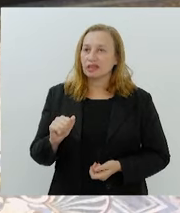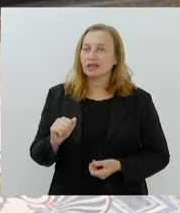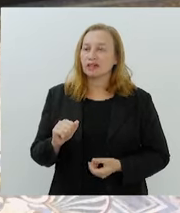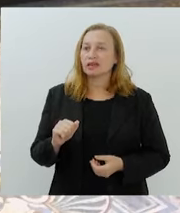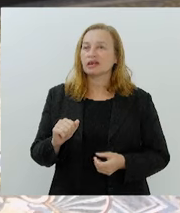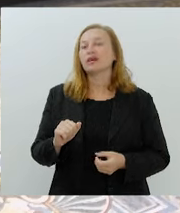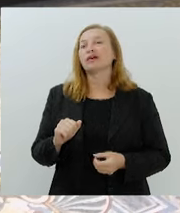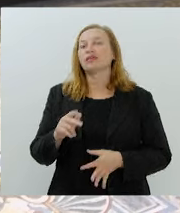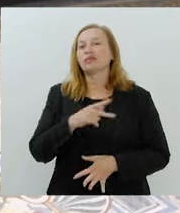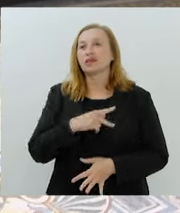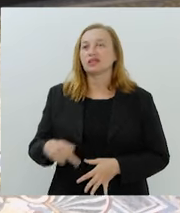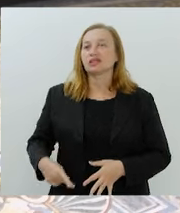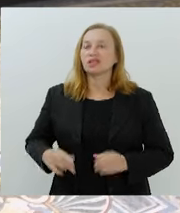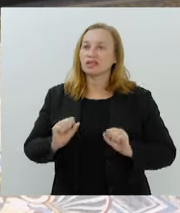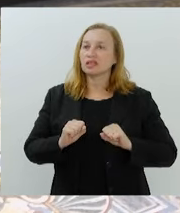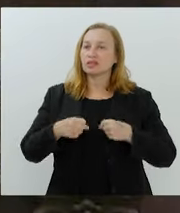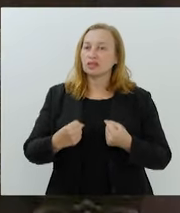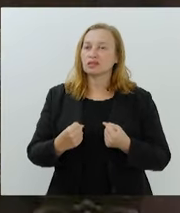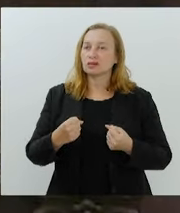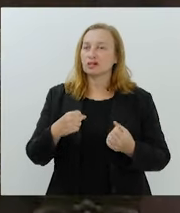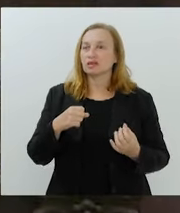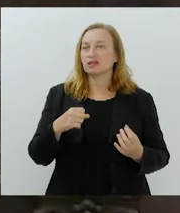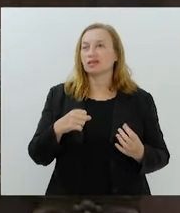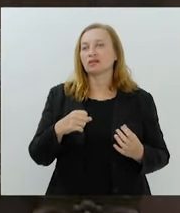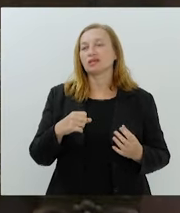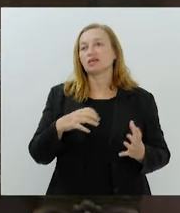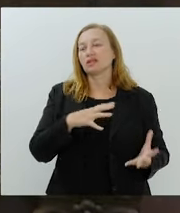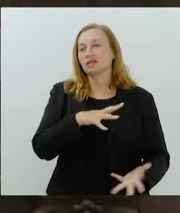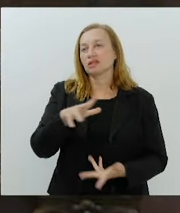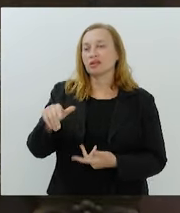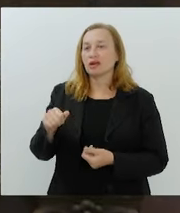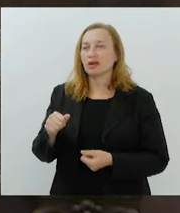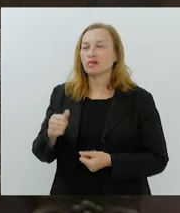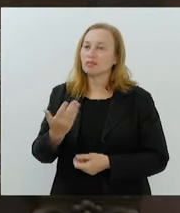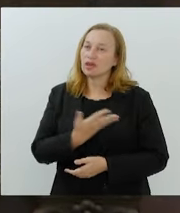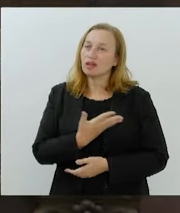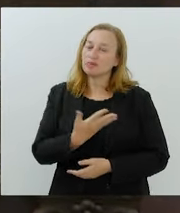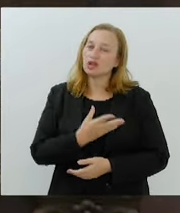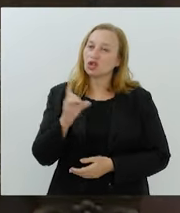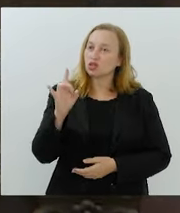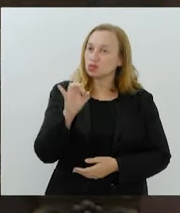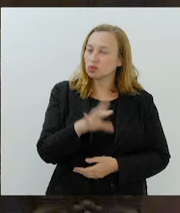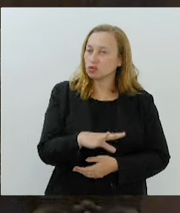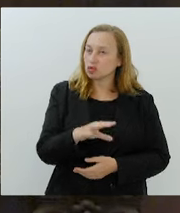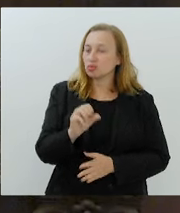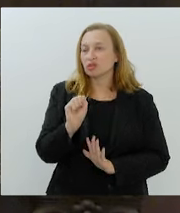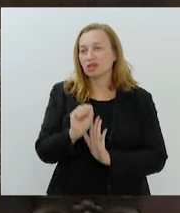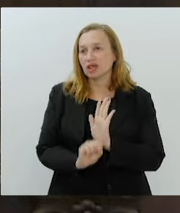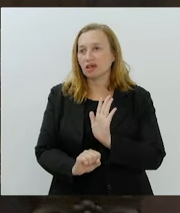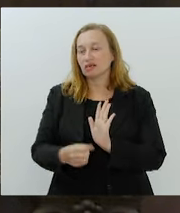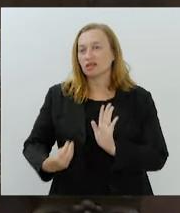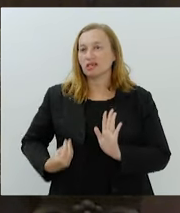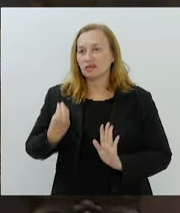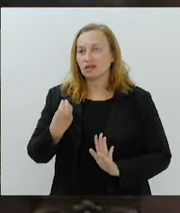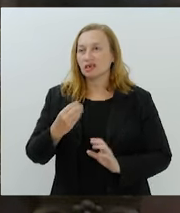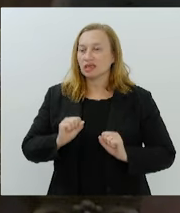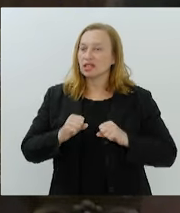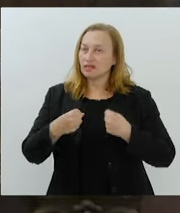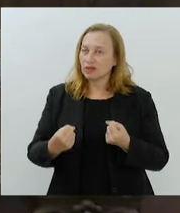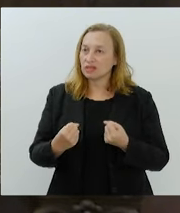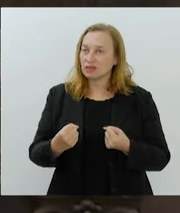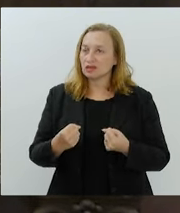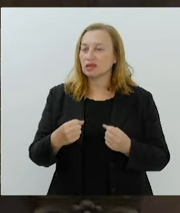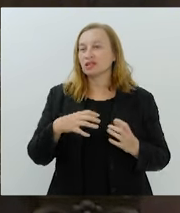acaso é minha companheira no último meio século de vida, e os Defensores da Terra